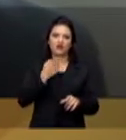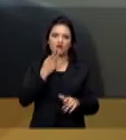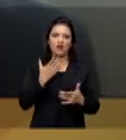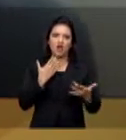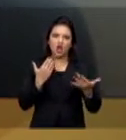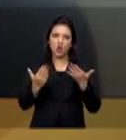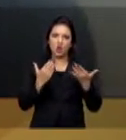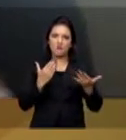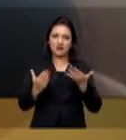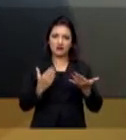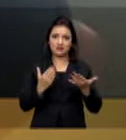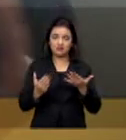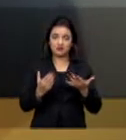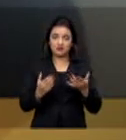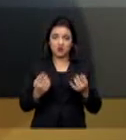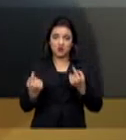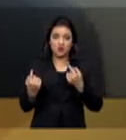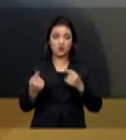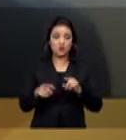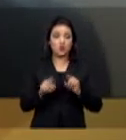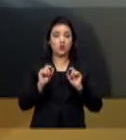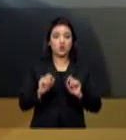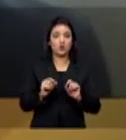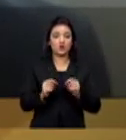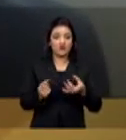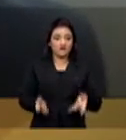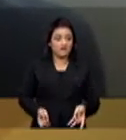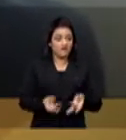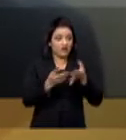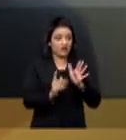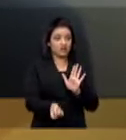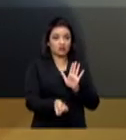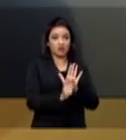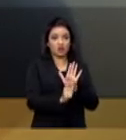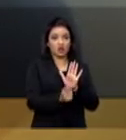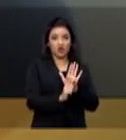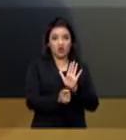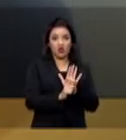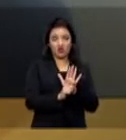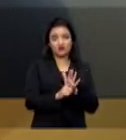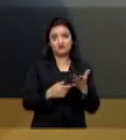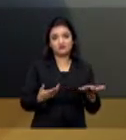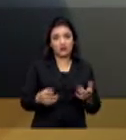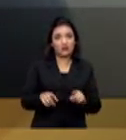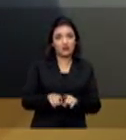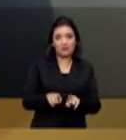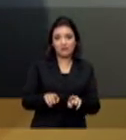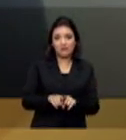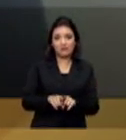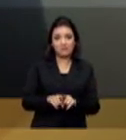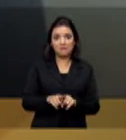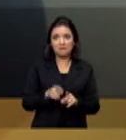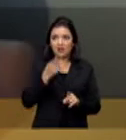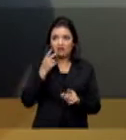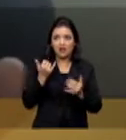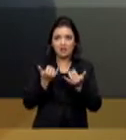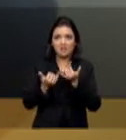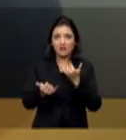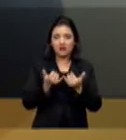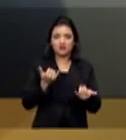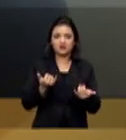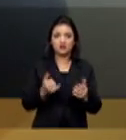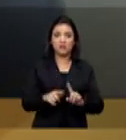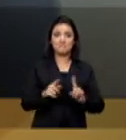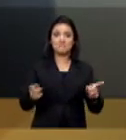protege a saúde pública, tal como o delito ora examinado por vossas excelências. E o tráfico de drogas, ele tem essa